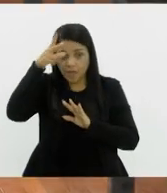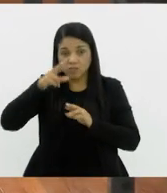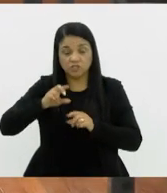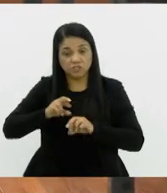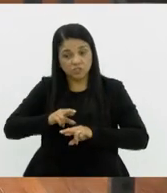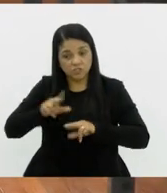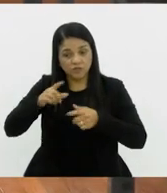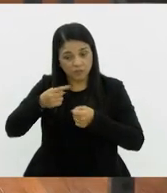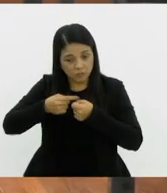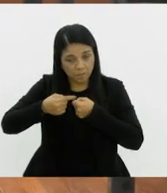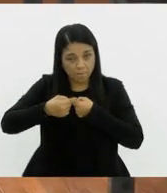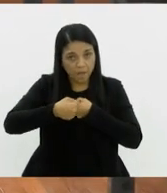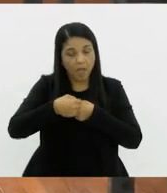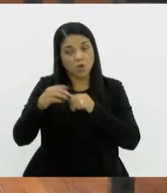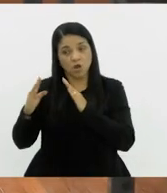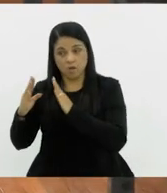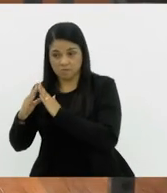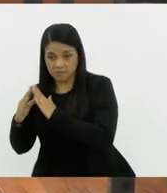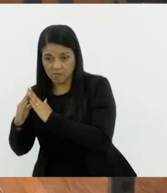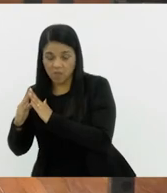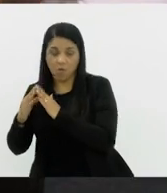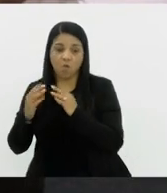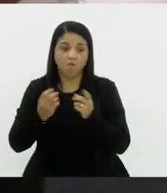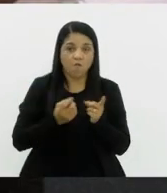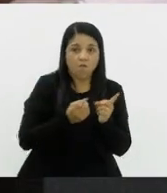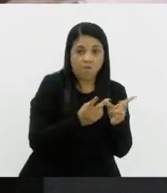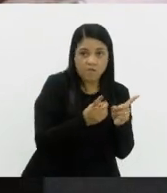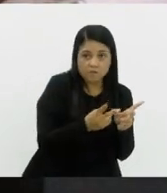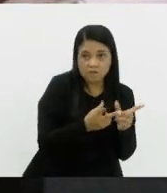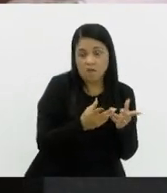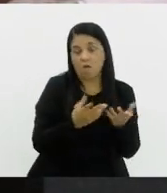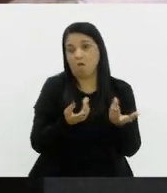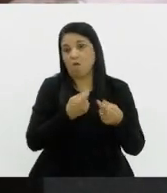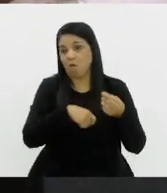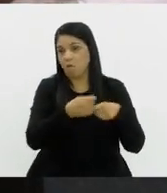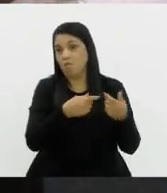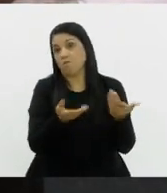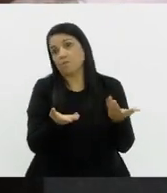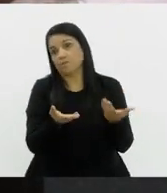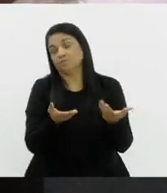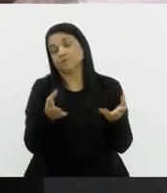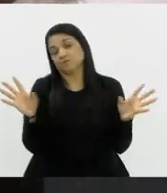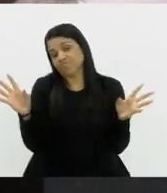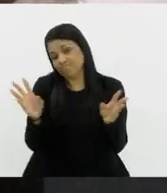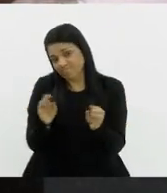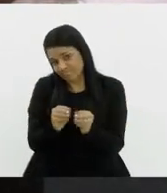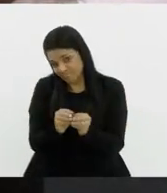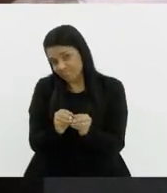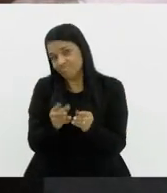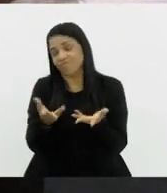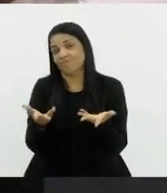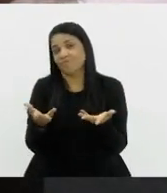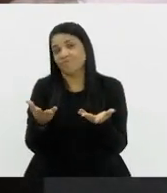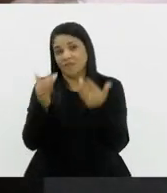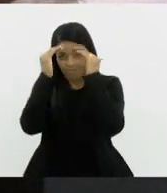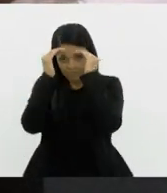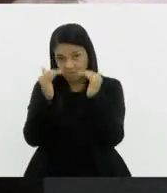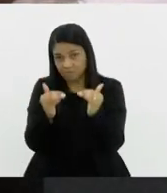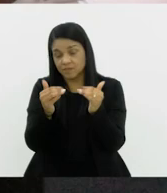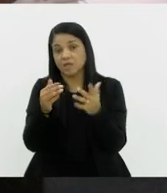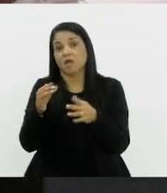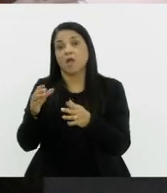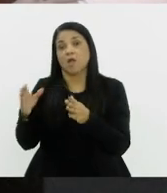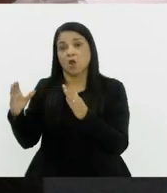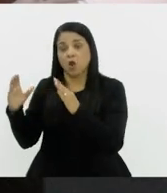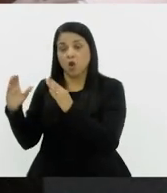Os vários bairros. São comerciais, residenciais. Exatamente. Tem que ser respeitado. Então, precisamos concluir. É isso, concluindo. A comunidade europeia